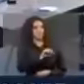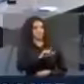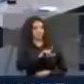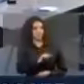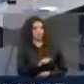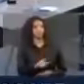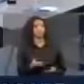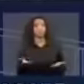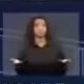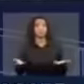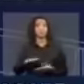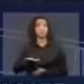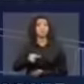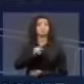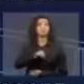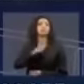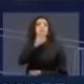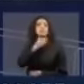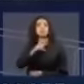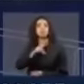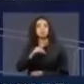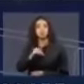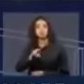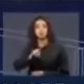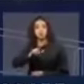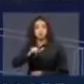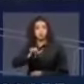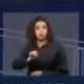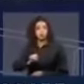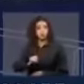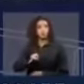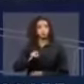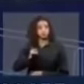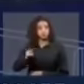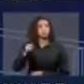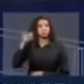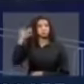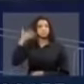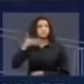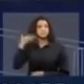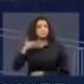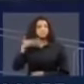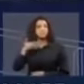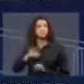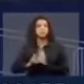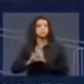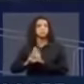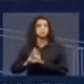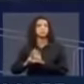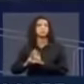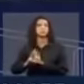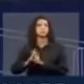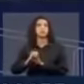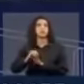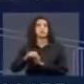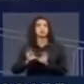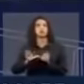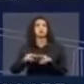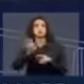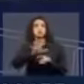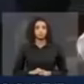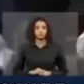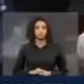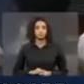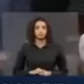Convido agora o professor Douglas Roberto de Almeida Batista, que falará pela Convenção Geral das Assembleias de